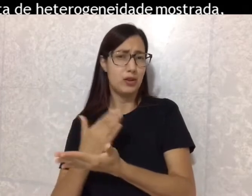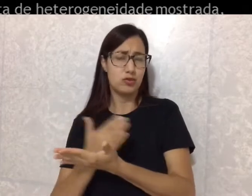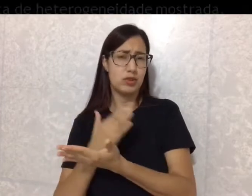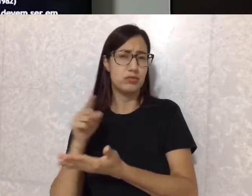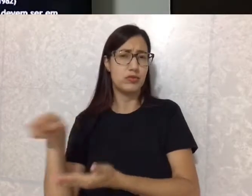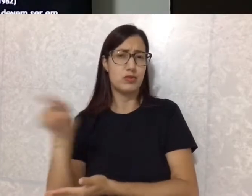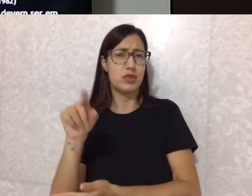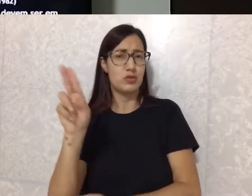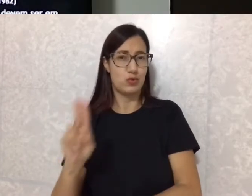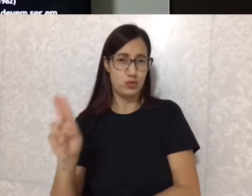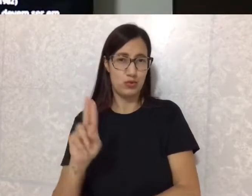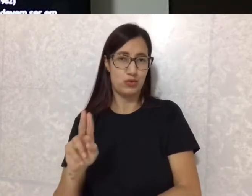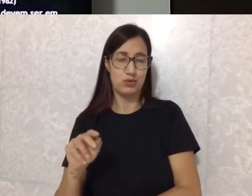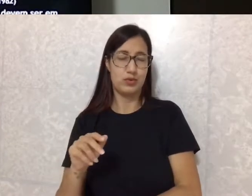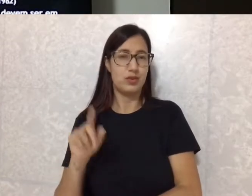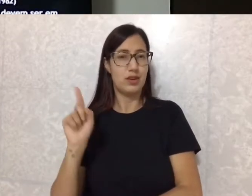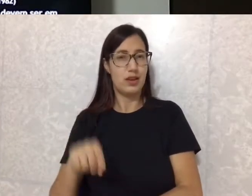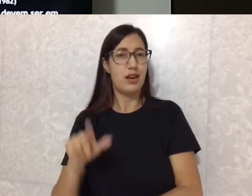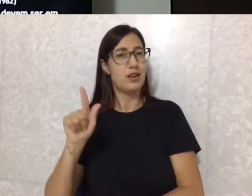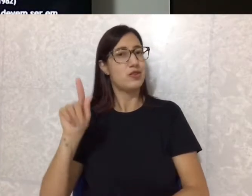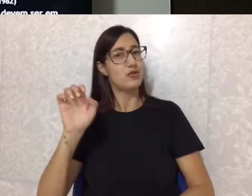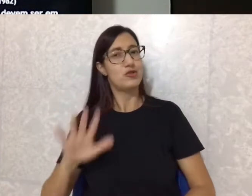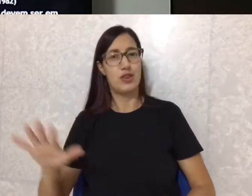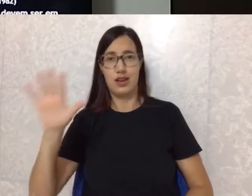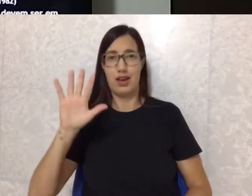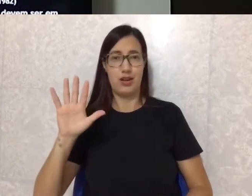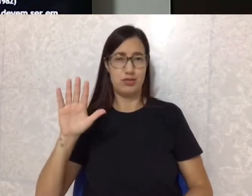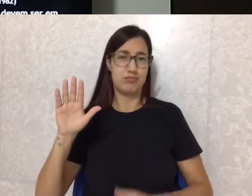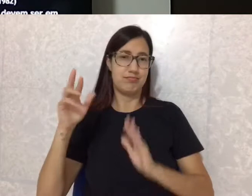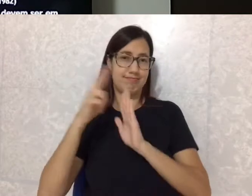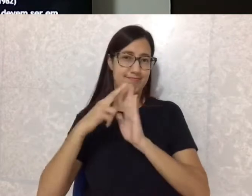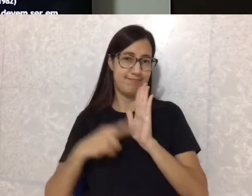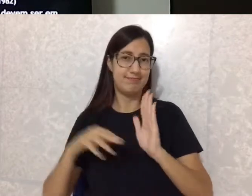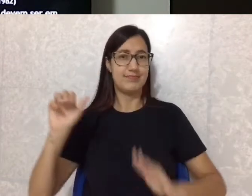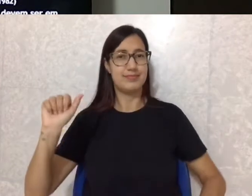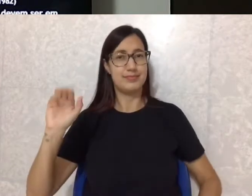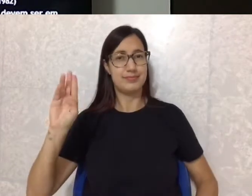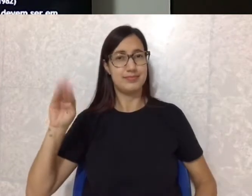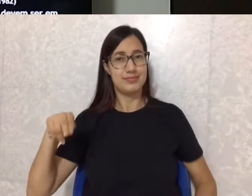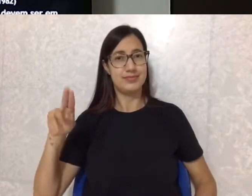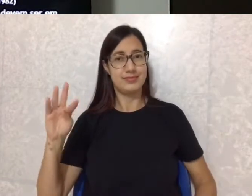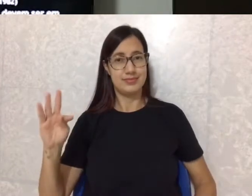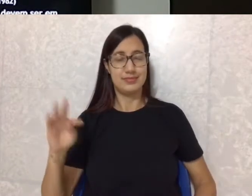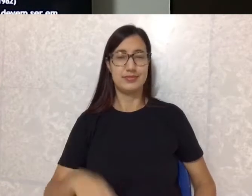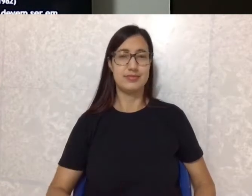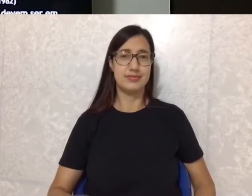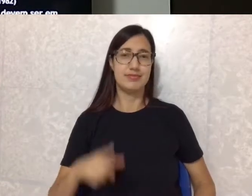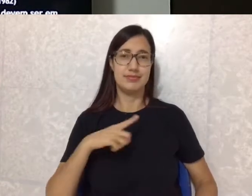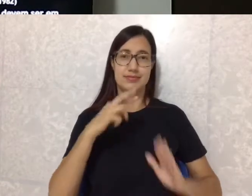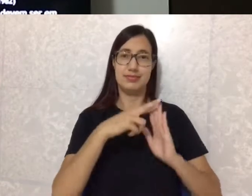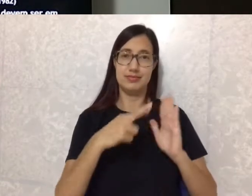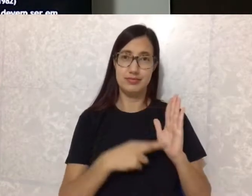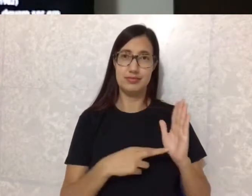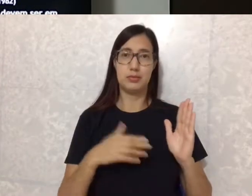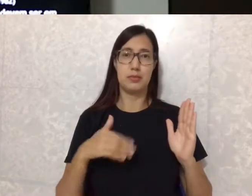página. Então, assim, isso é o formato geral de citação da ABNT. Aí vai existir regra para quando tem mais de um trabalho